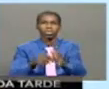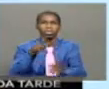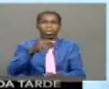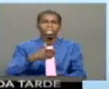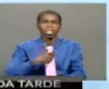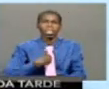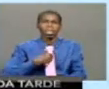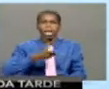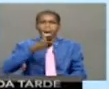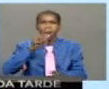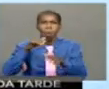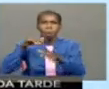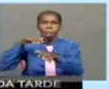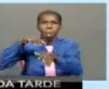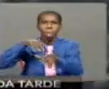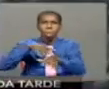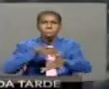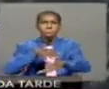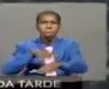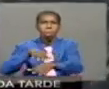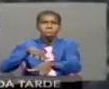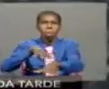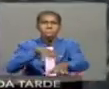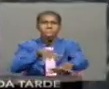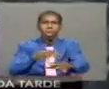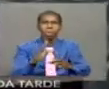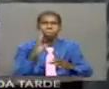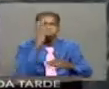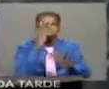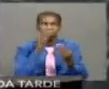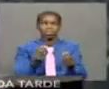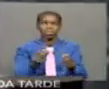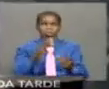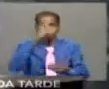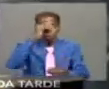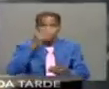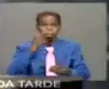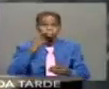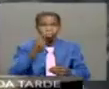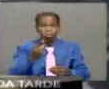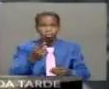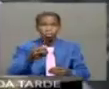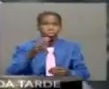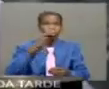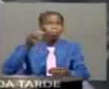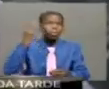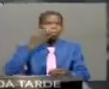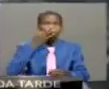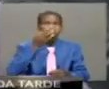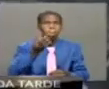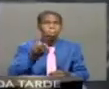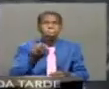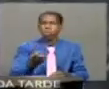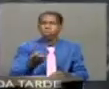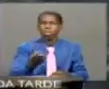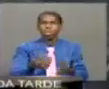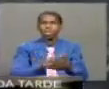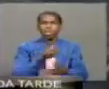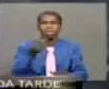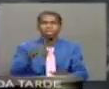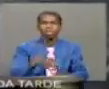a qualquer turista. Nunca tinha conhecido estas quedas. E por outras coisas que tenham passado também, encontro sempre pontos como este. E o